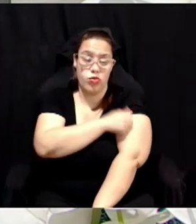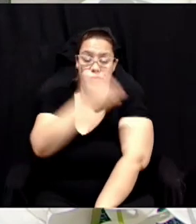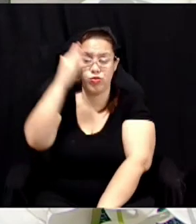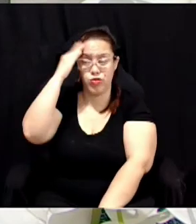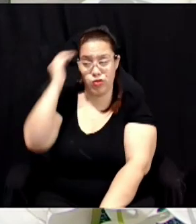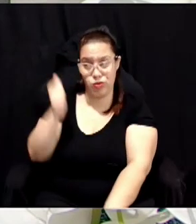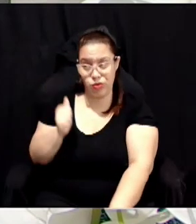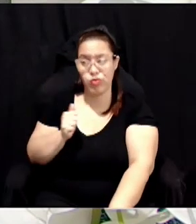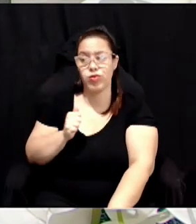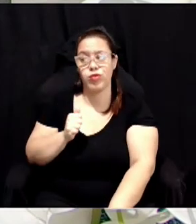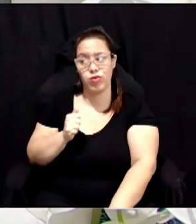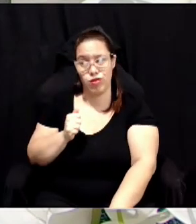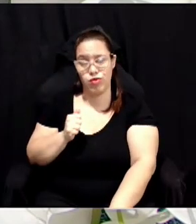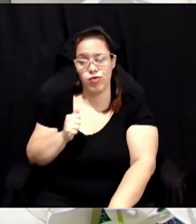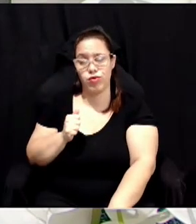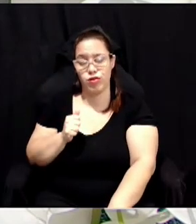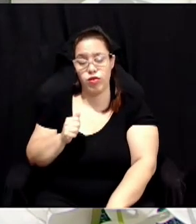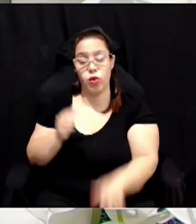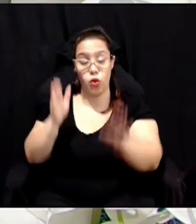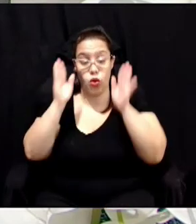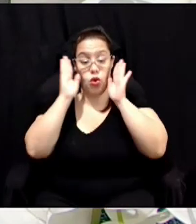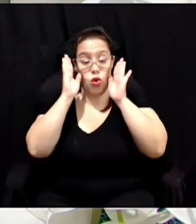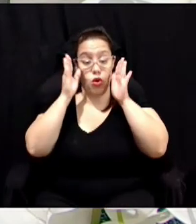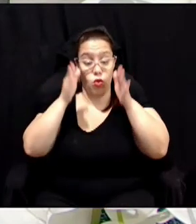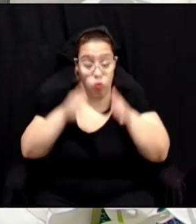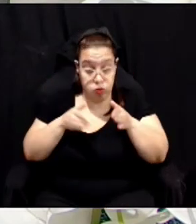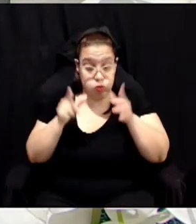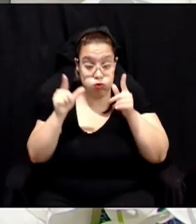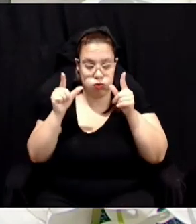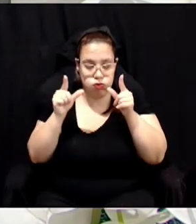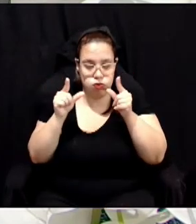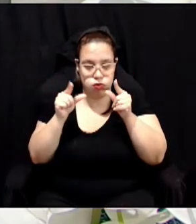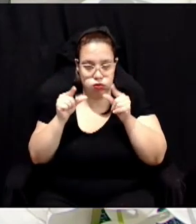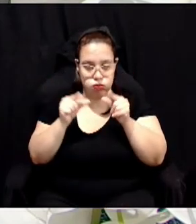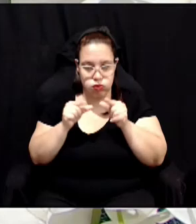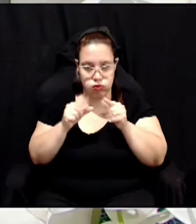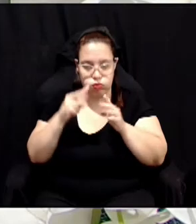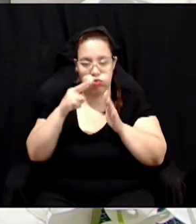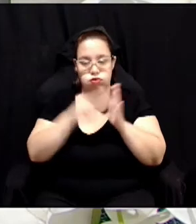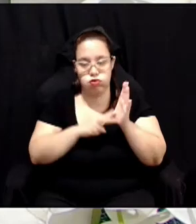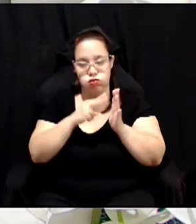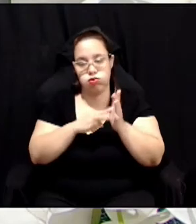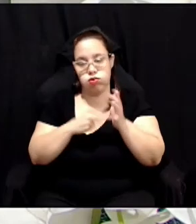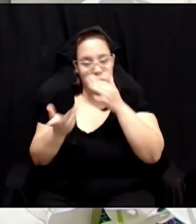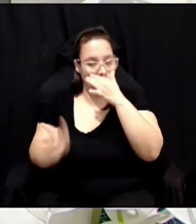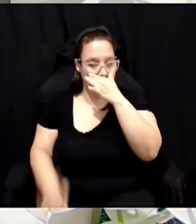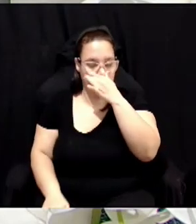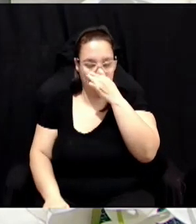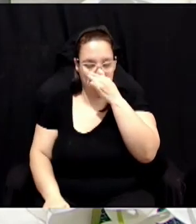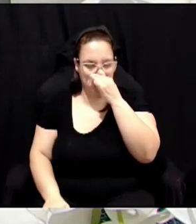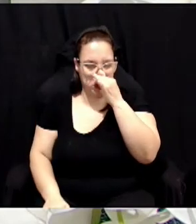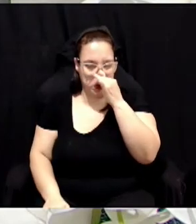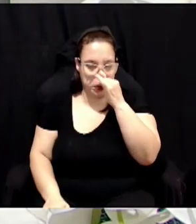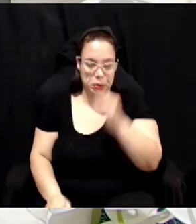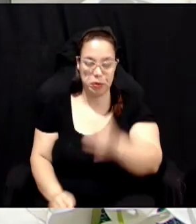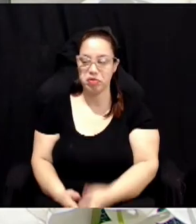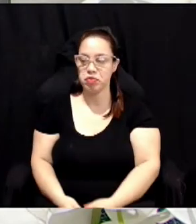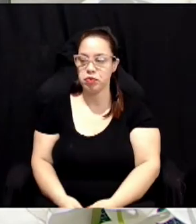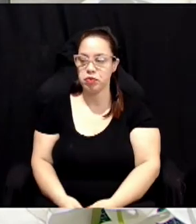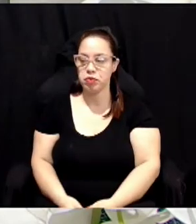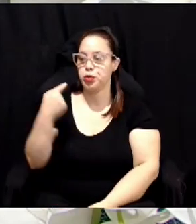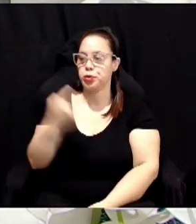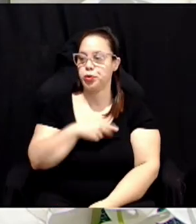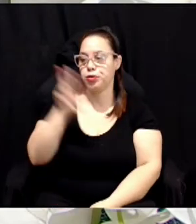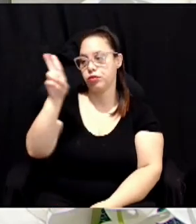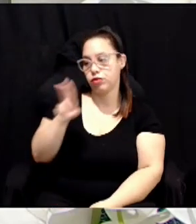de concentração deles é muito menor, a capacidade de leitura muitas vezes também tem diminuído, e para nós, na universidade, isso é um